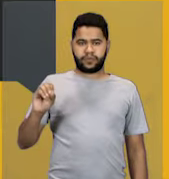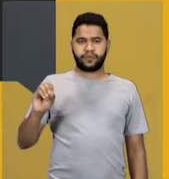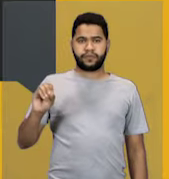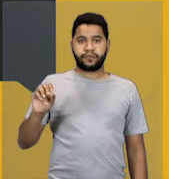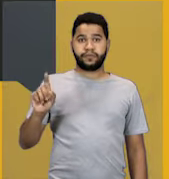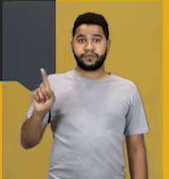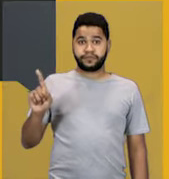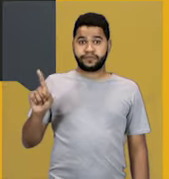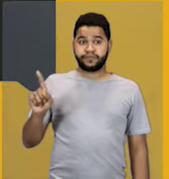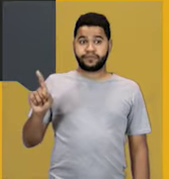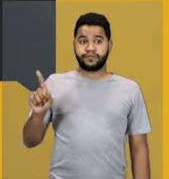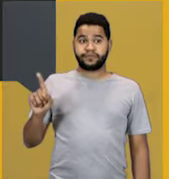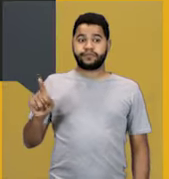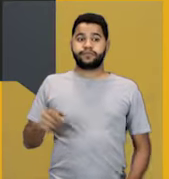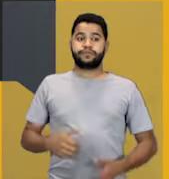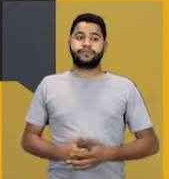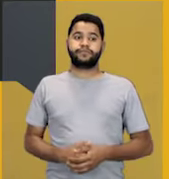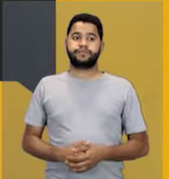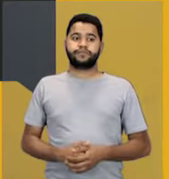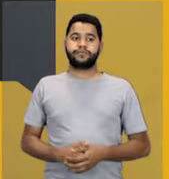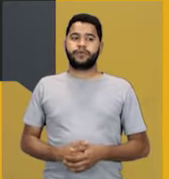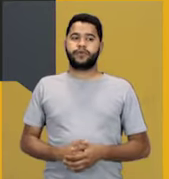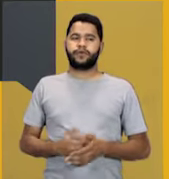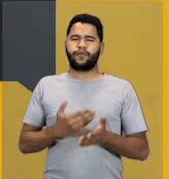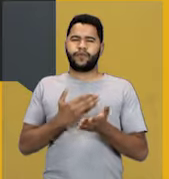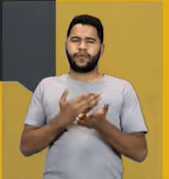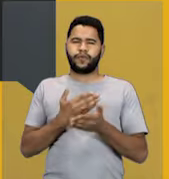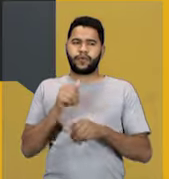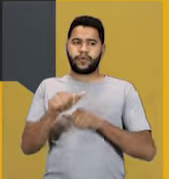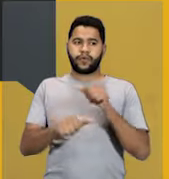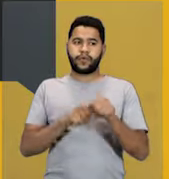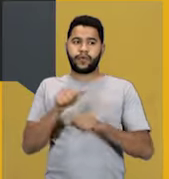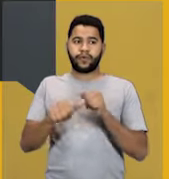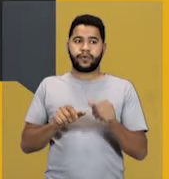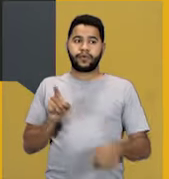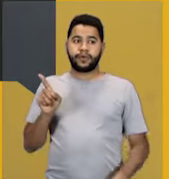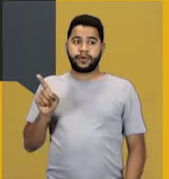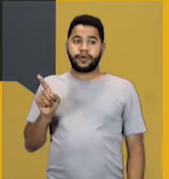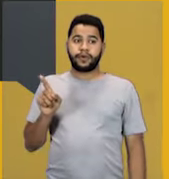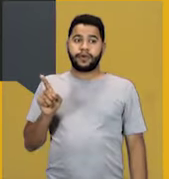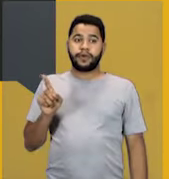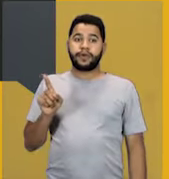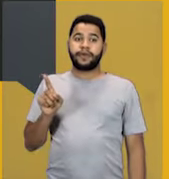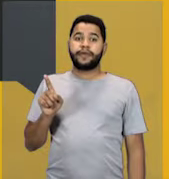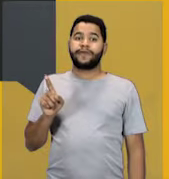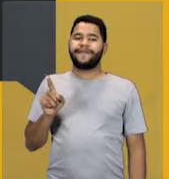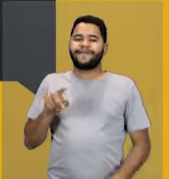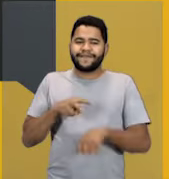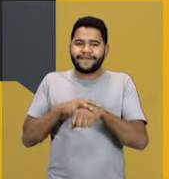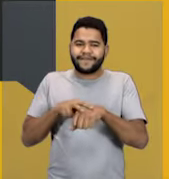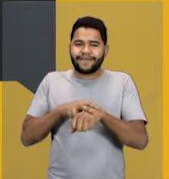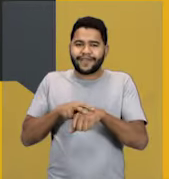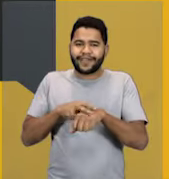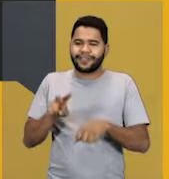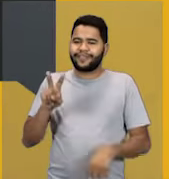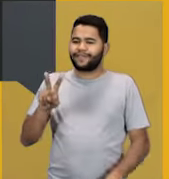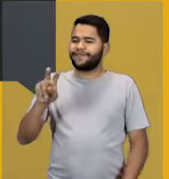E essa aqui, vou mudar a cor aqui. Essa aqui é a vesícula biliar.